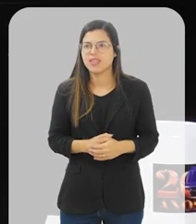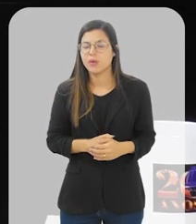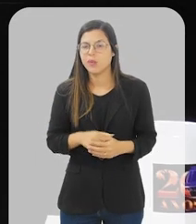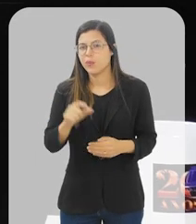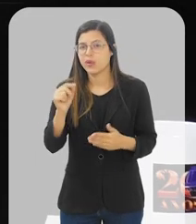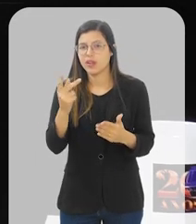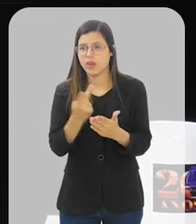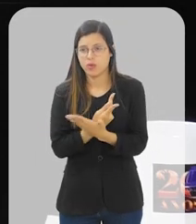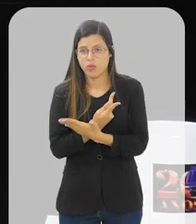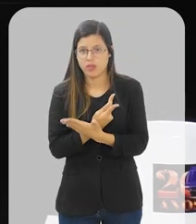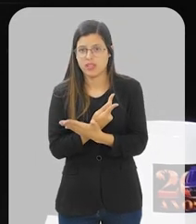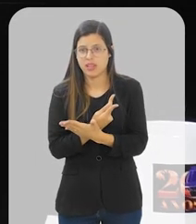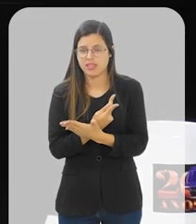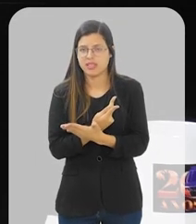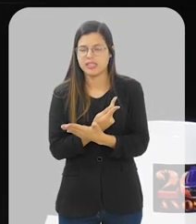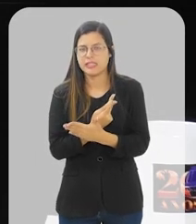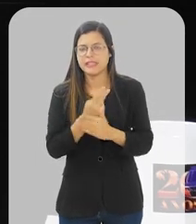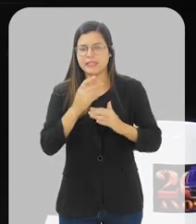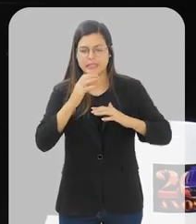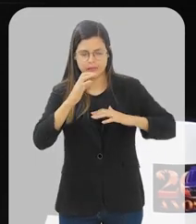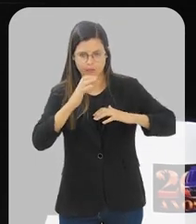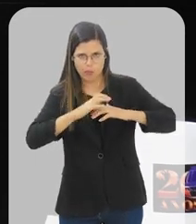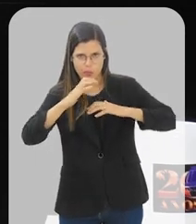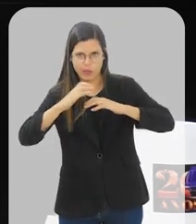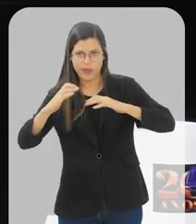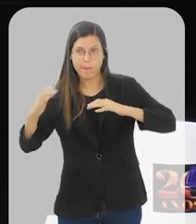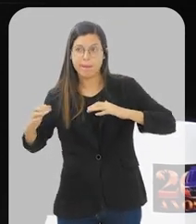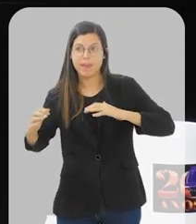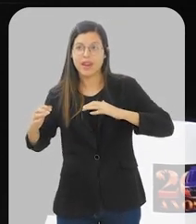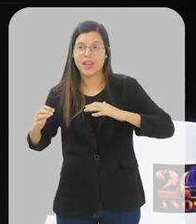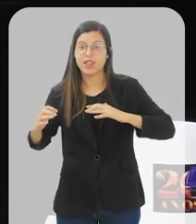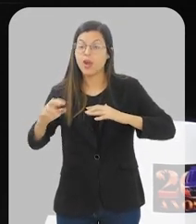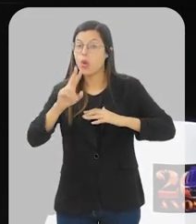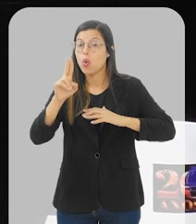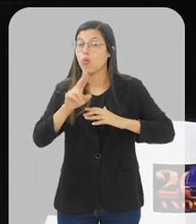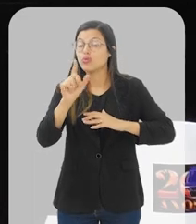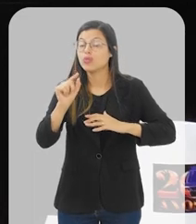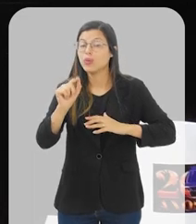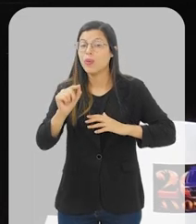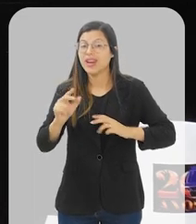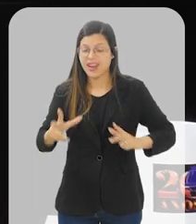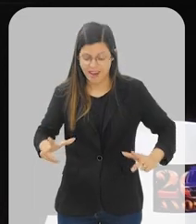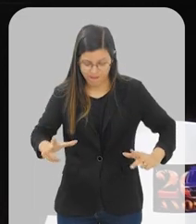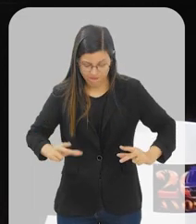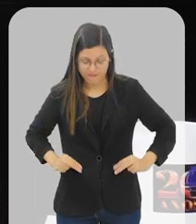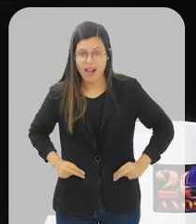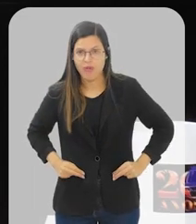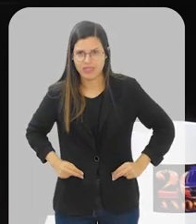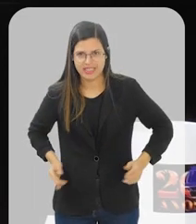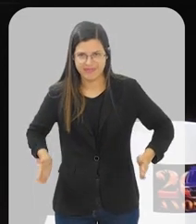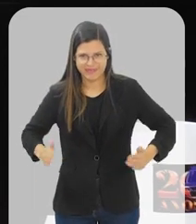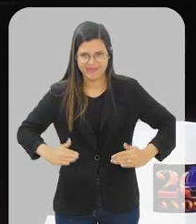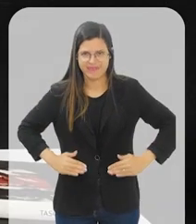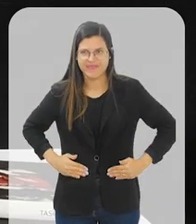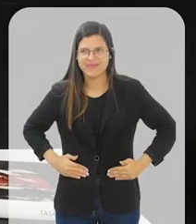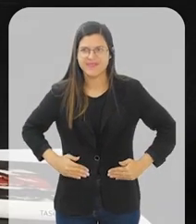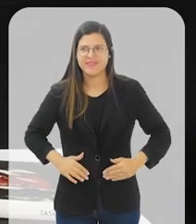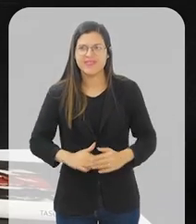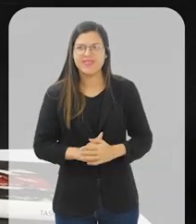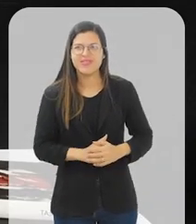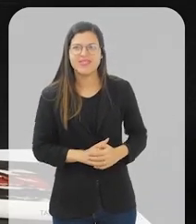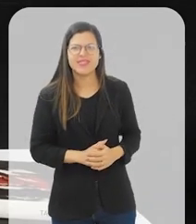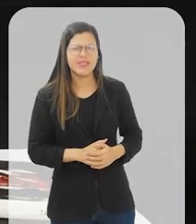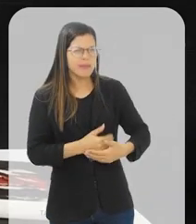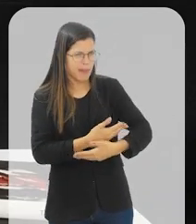E o que acontece? Na Porto da Pedra, meu primeiro ano, eu vim de fralda. Não sei como é que eu tive coragem de fazer isso. Para o